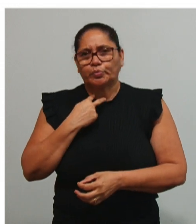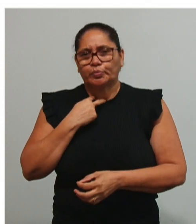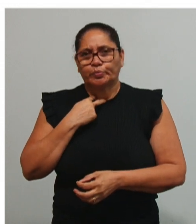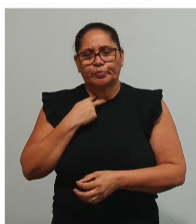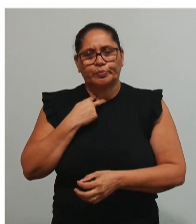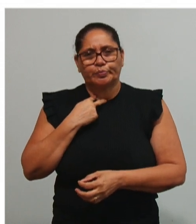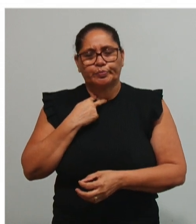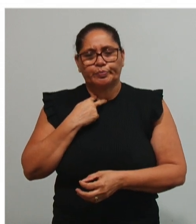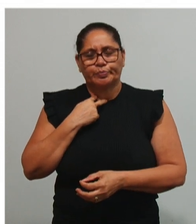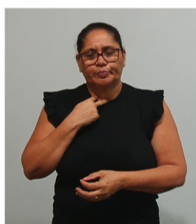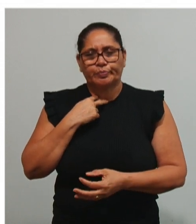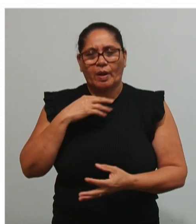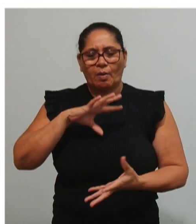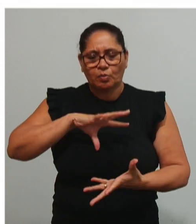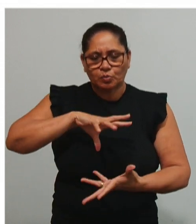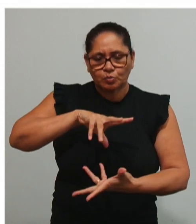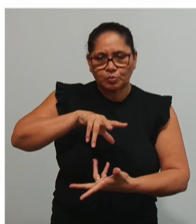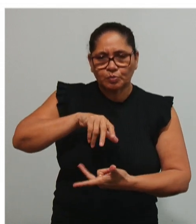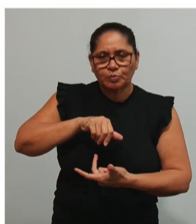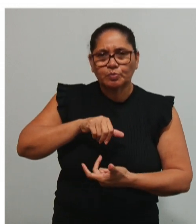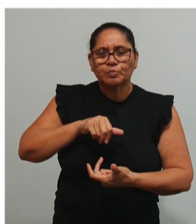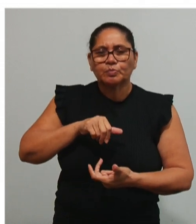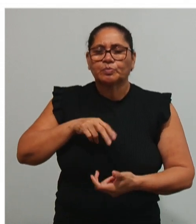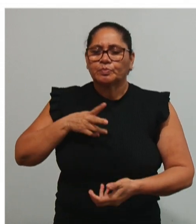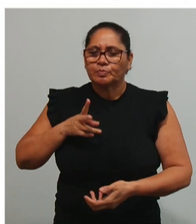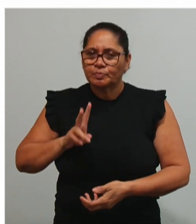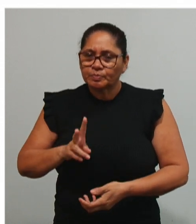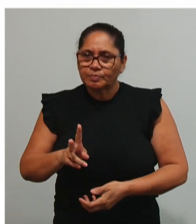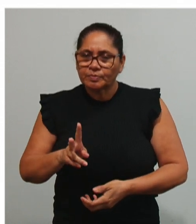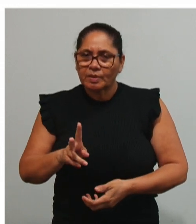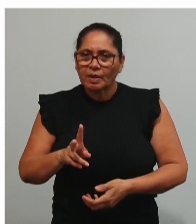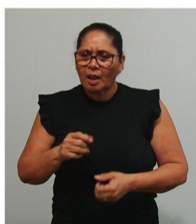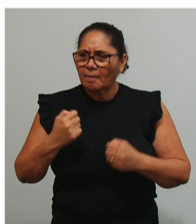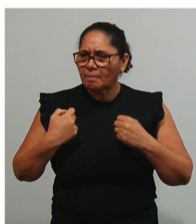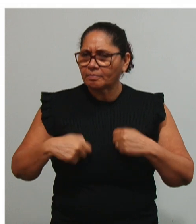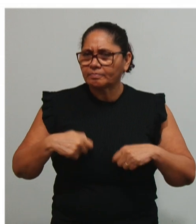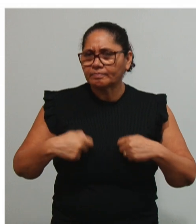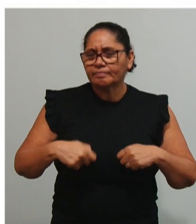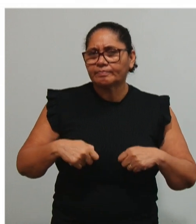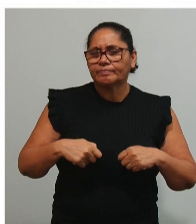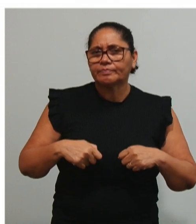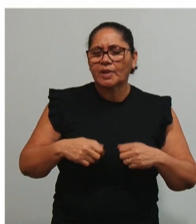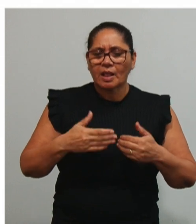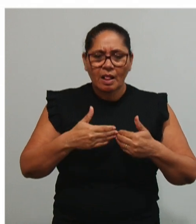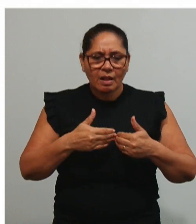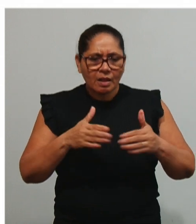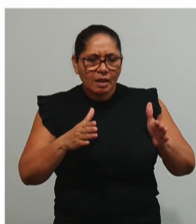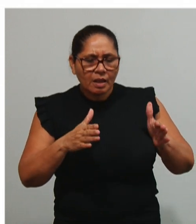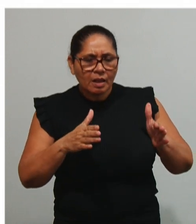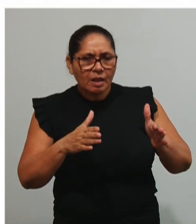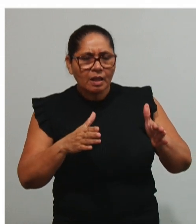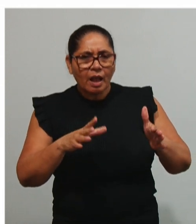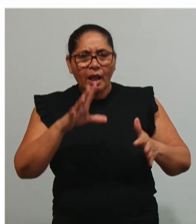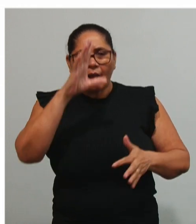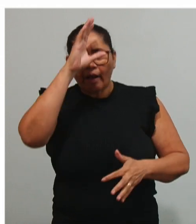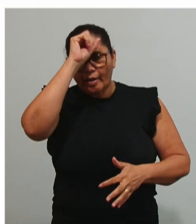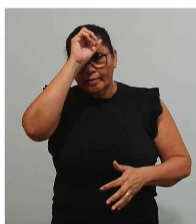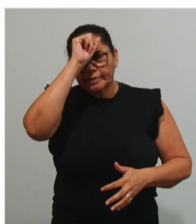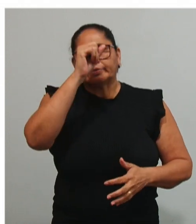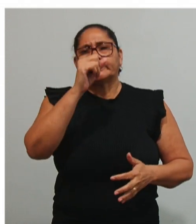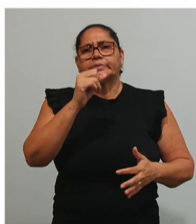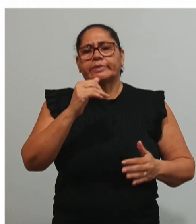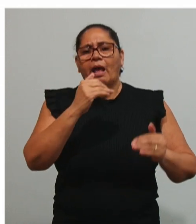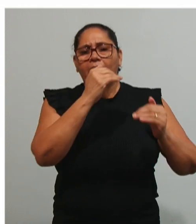mundo durante esse trajeto. Ela precisa estar aberta. As organizações aprendem ao longo desse